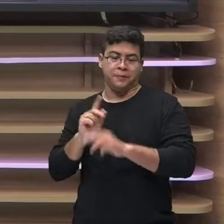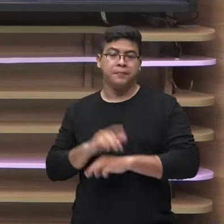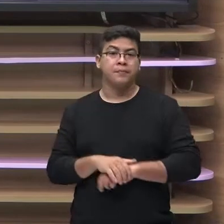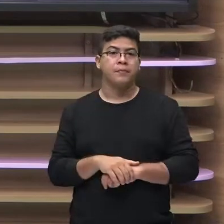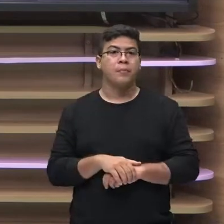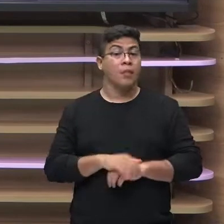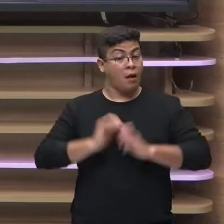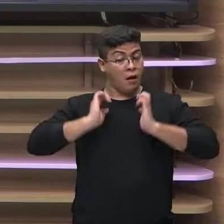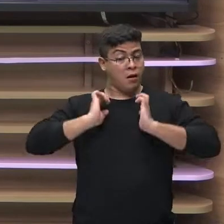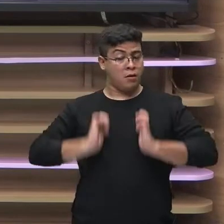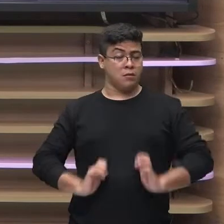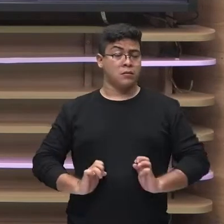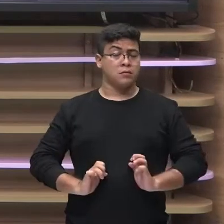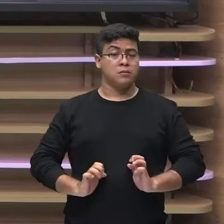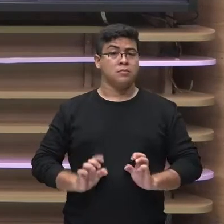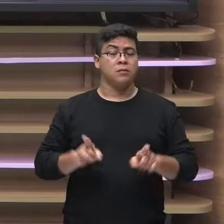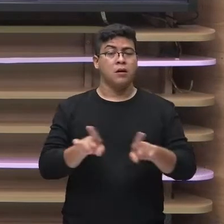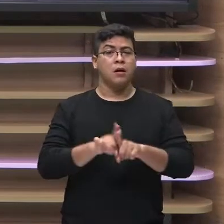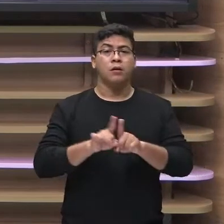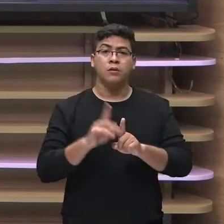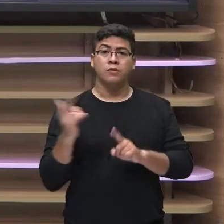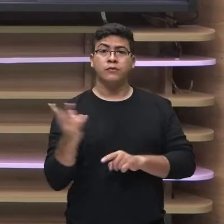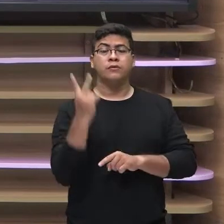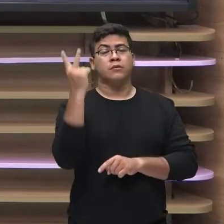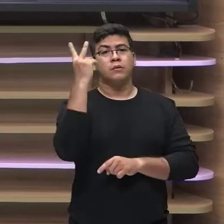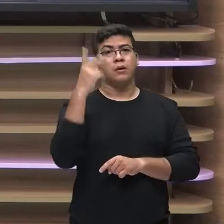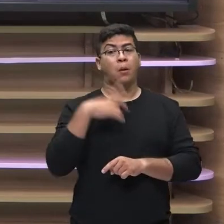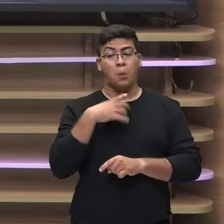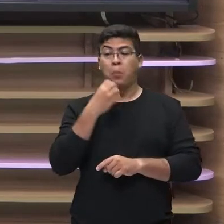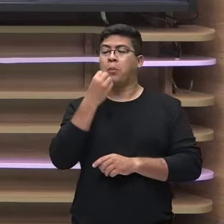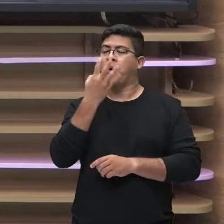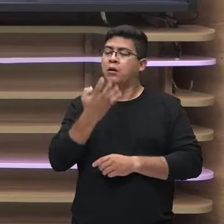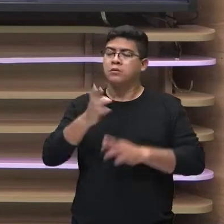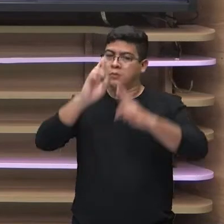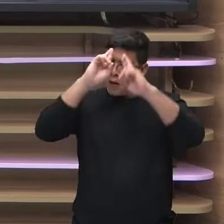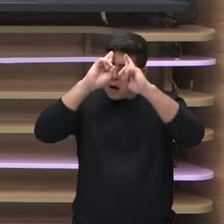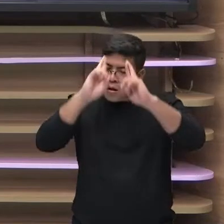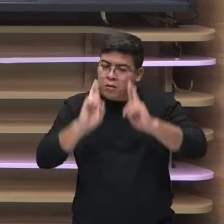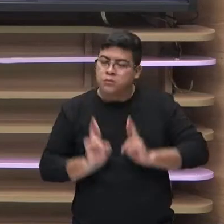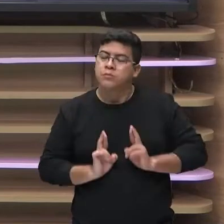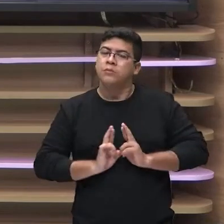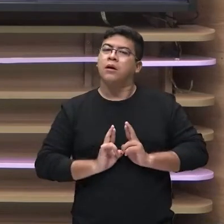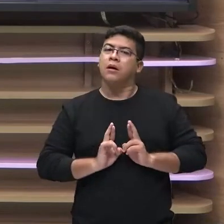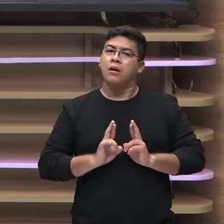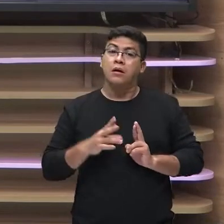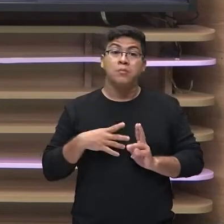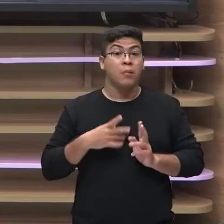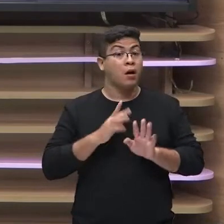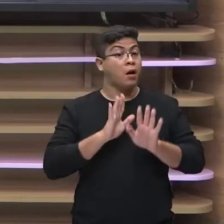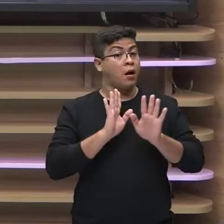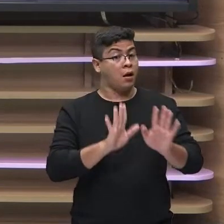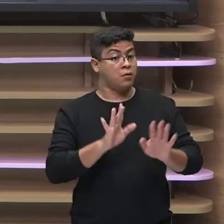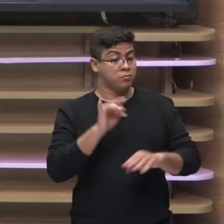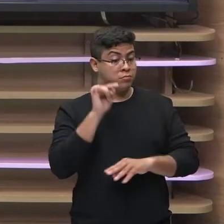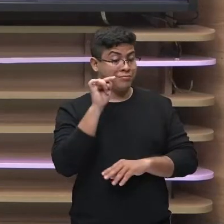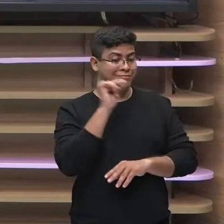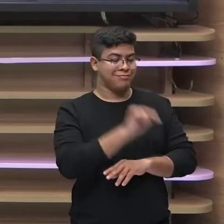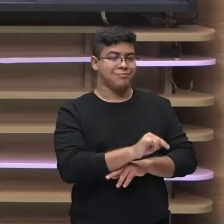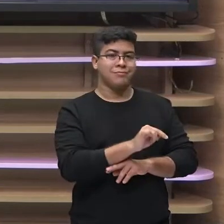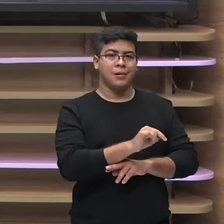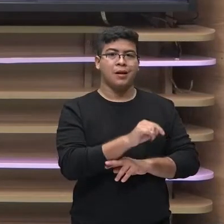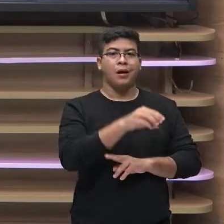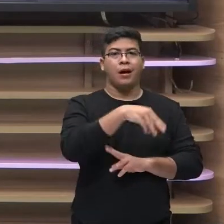um valor do quê? Da boa convivência, do respeito. Por outro lado, a pessoa também